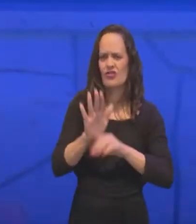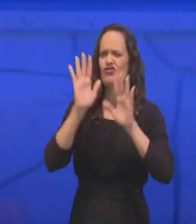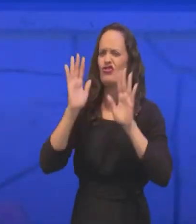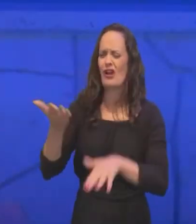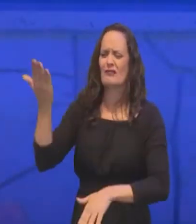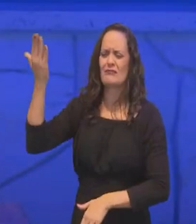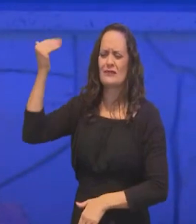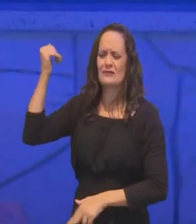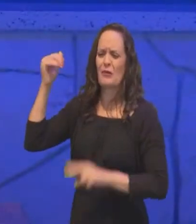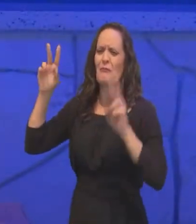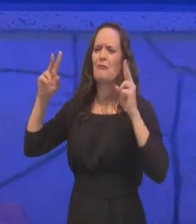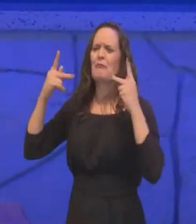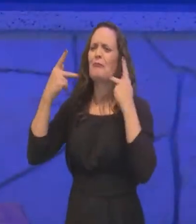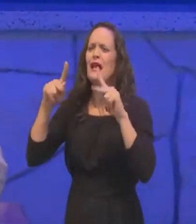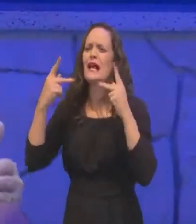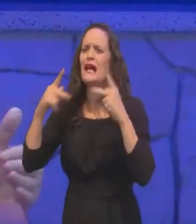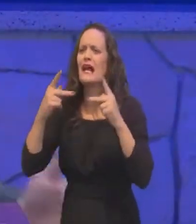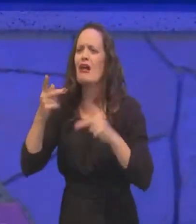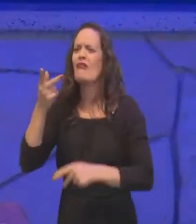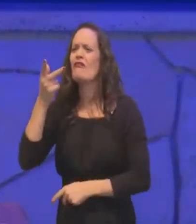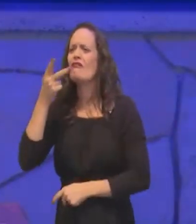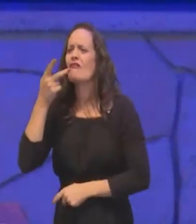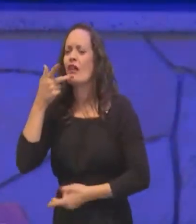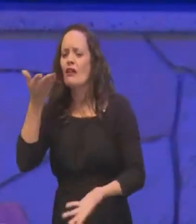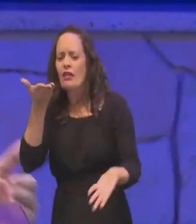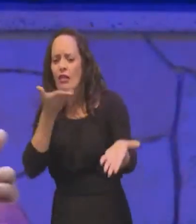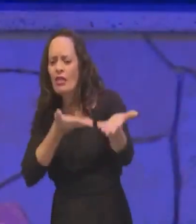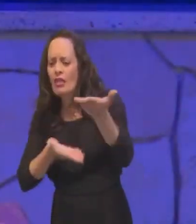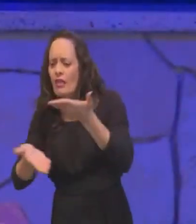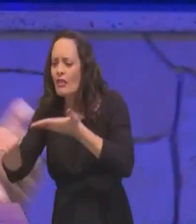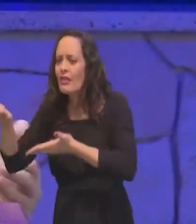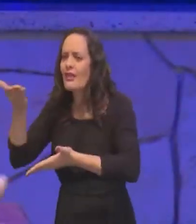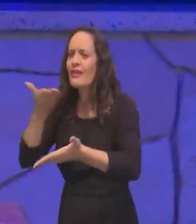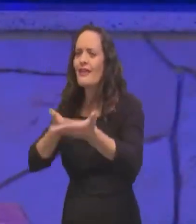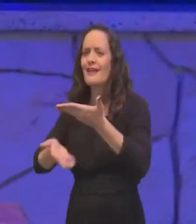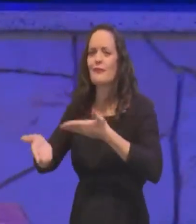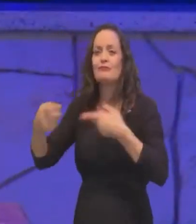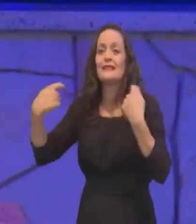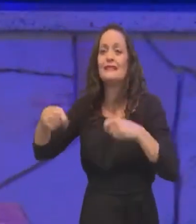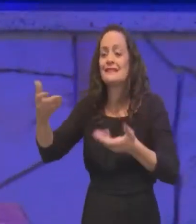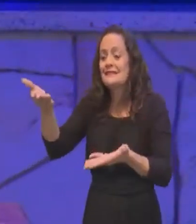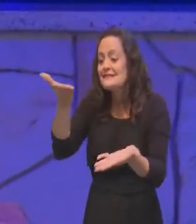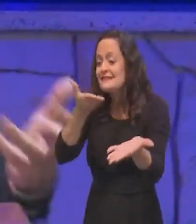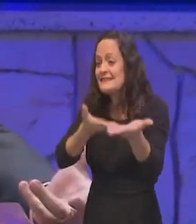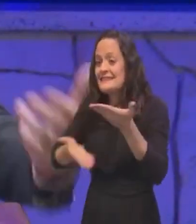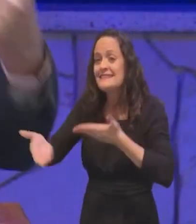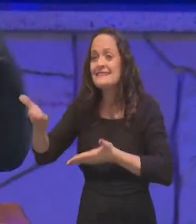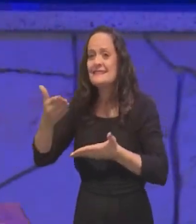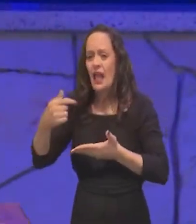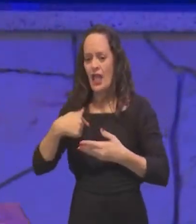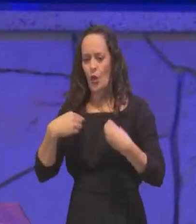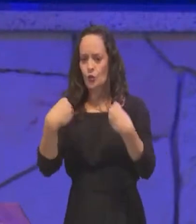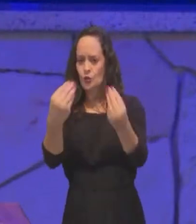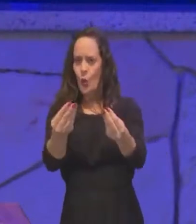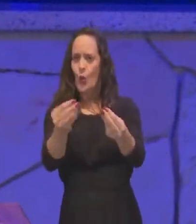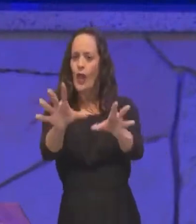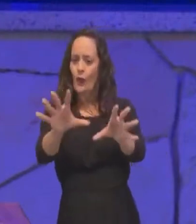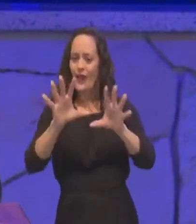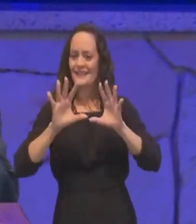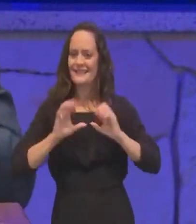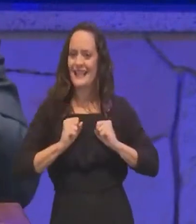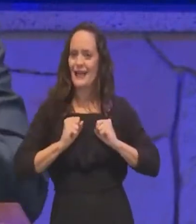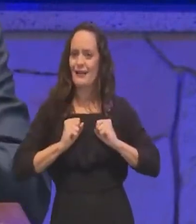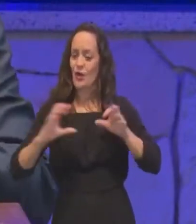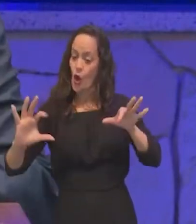sobre mutualidade, reciprocidade, troca mútua. Eu dou, eu recebo,